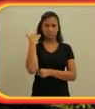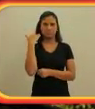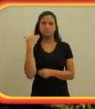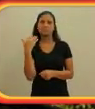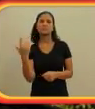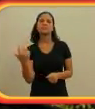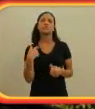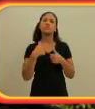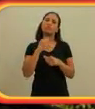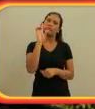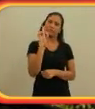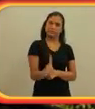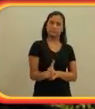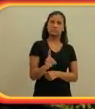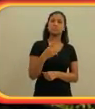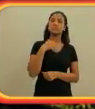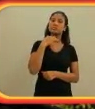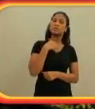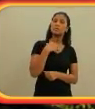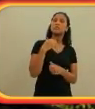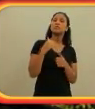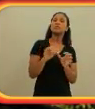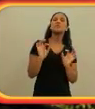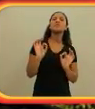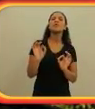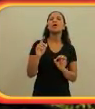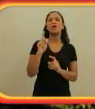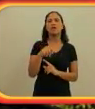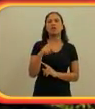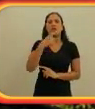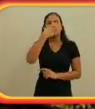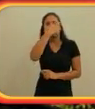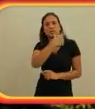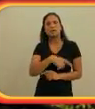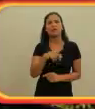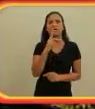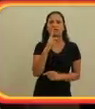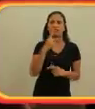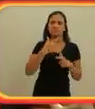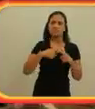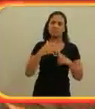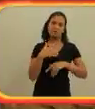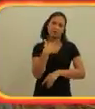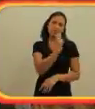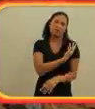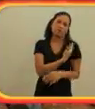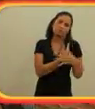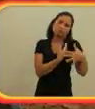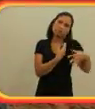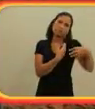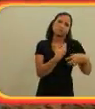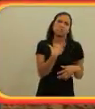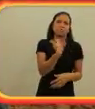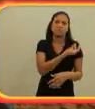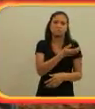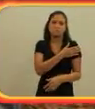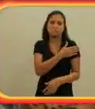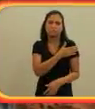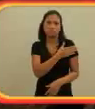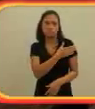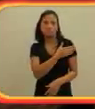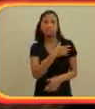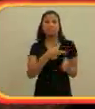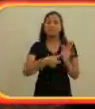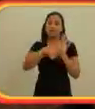com a deficiência, fiquei com a sequela de paralisia do lado esquerdo. Antes da